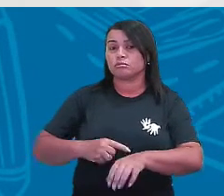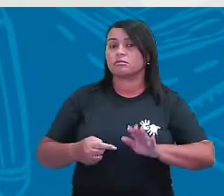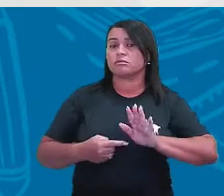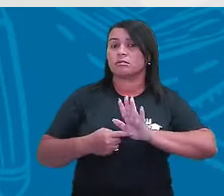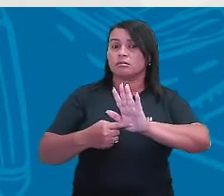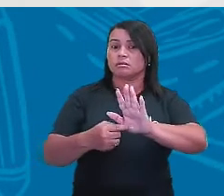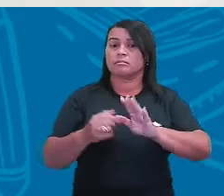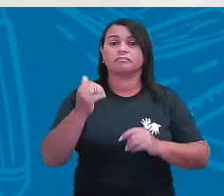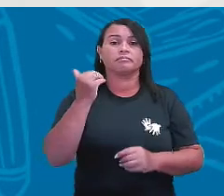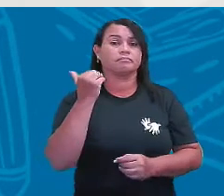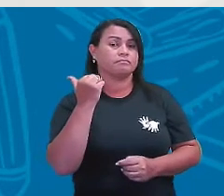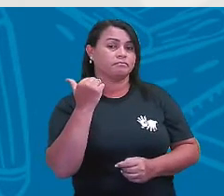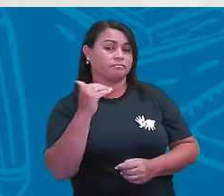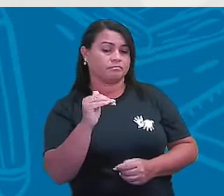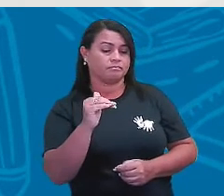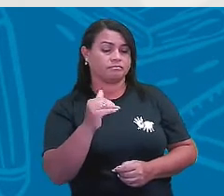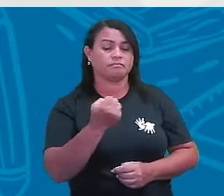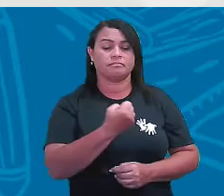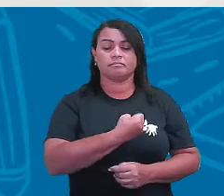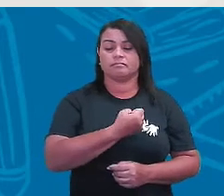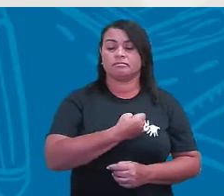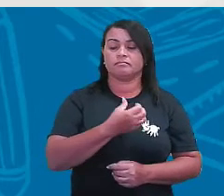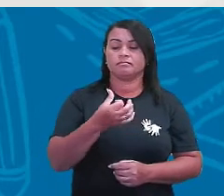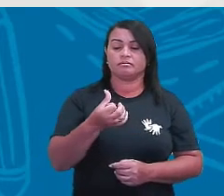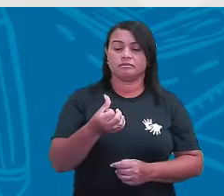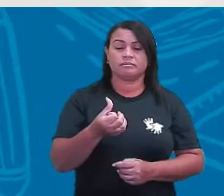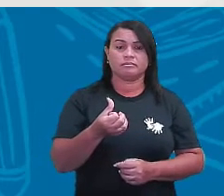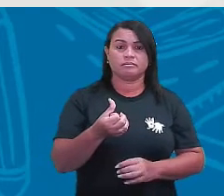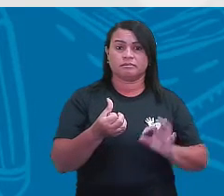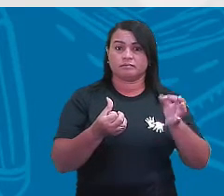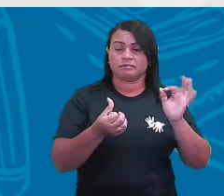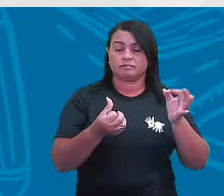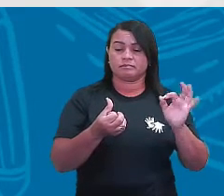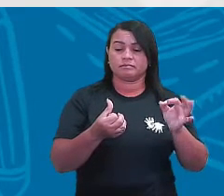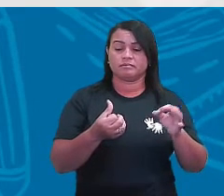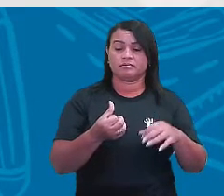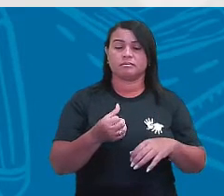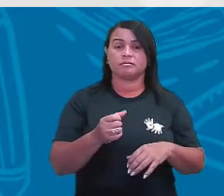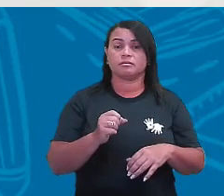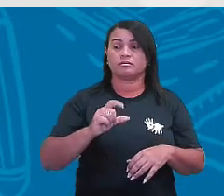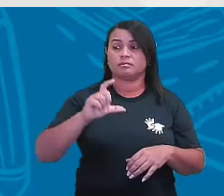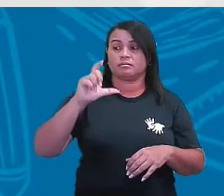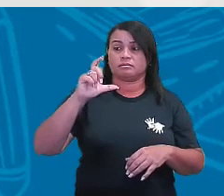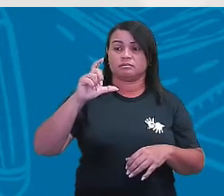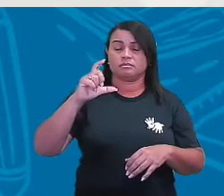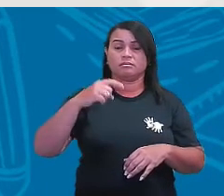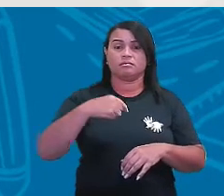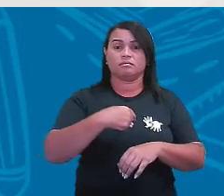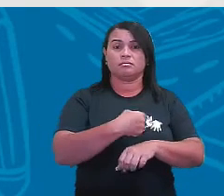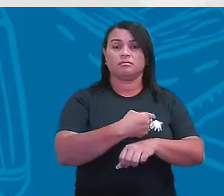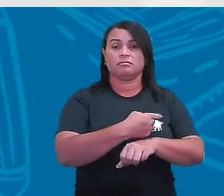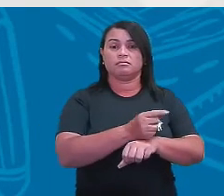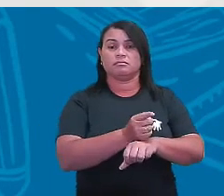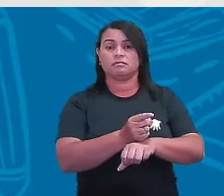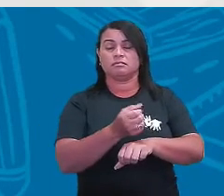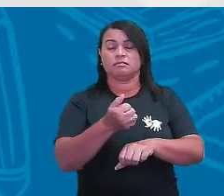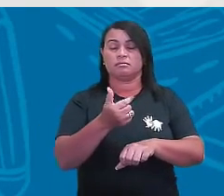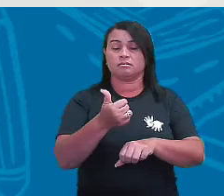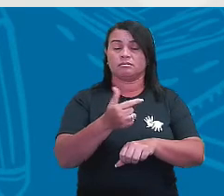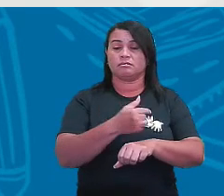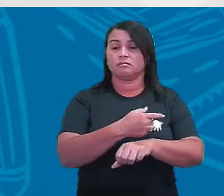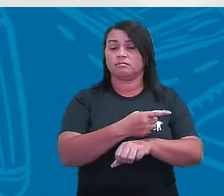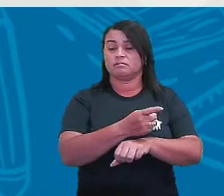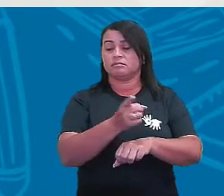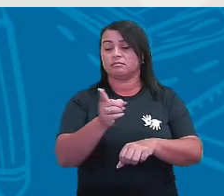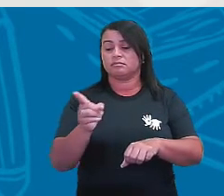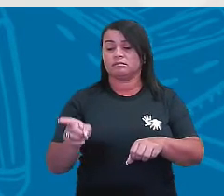hora? O número 6, tá bom? Quando o ponteiro maior sai do 12, que chega no 6,